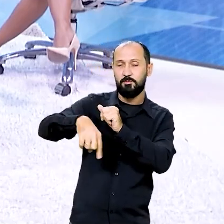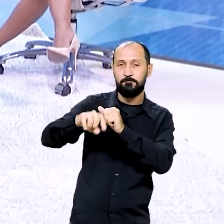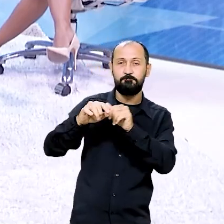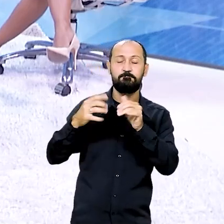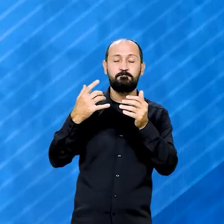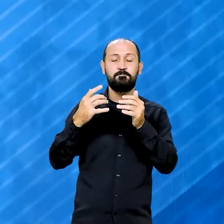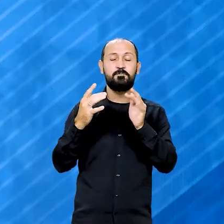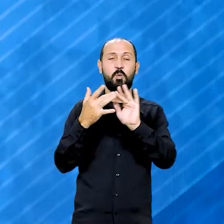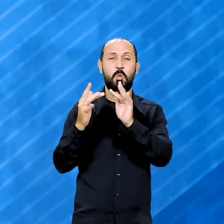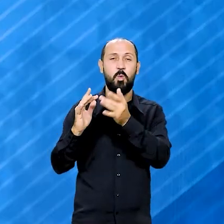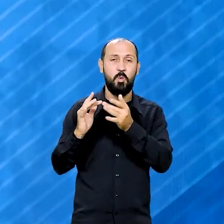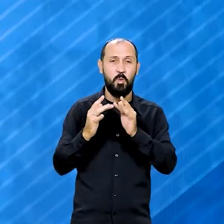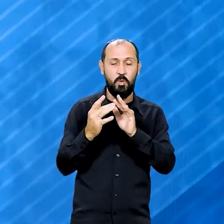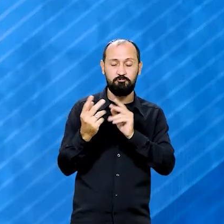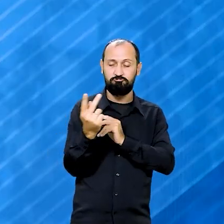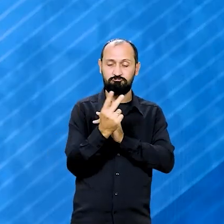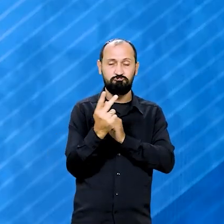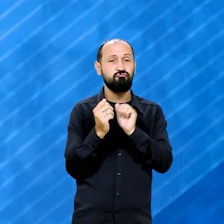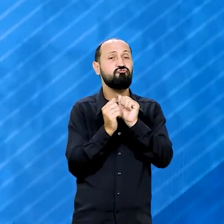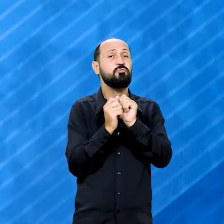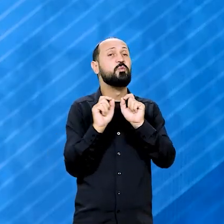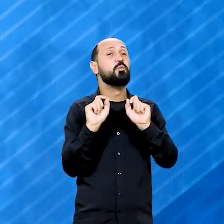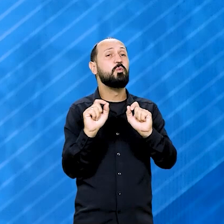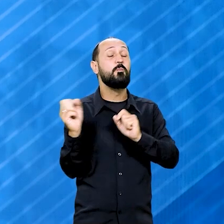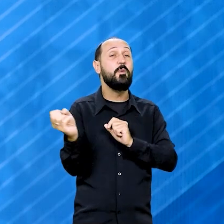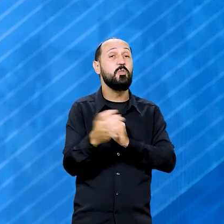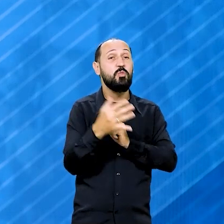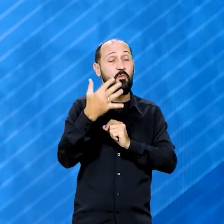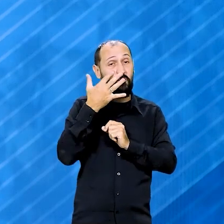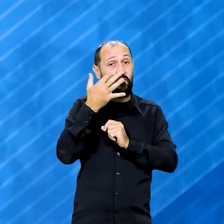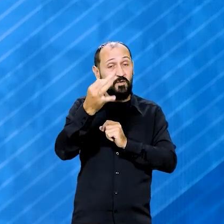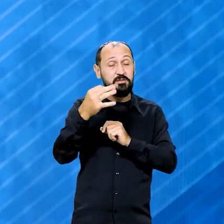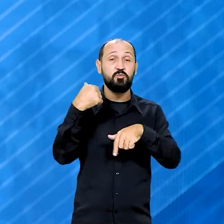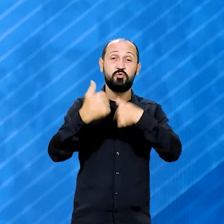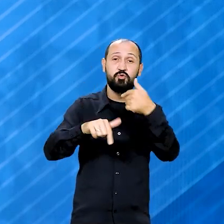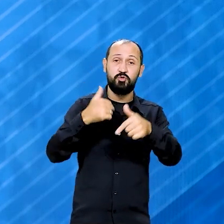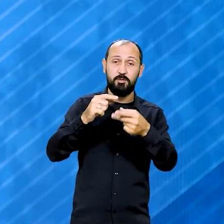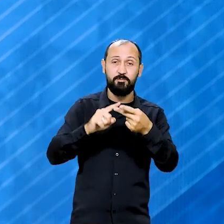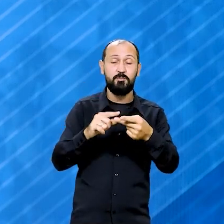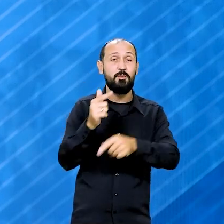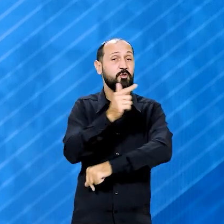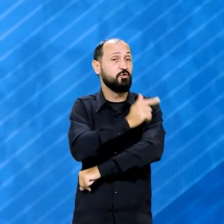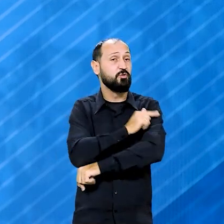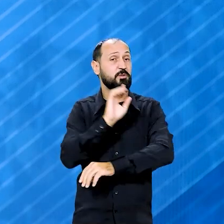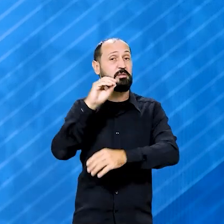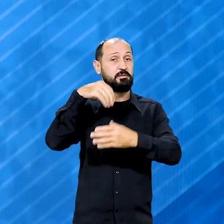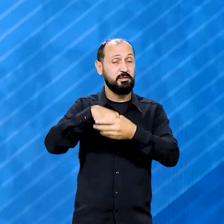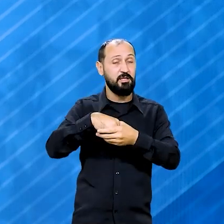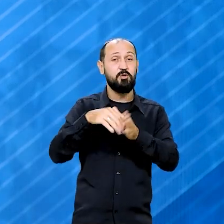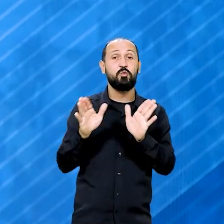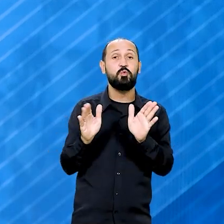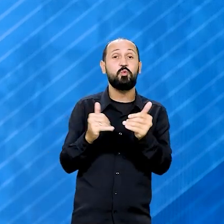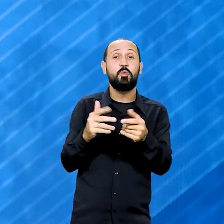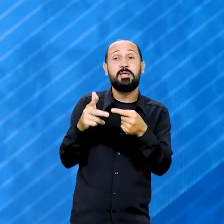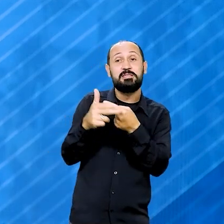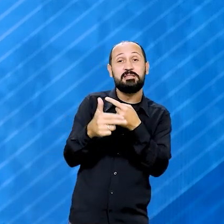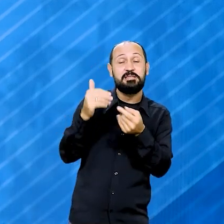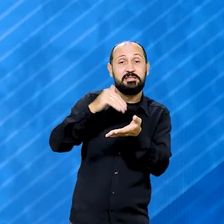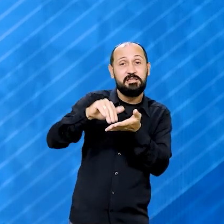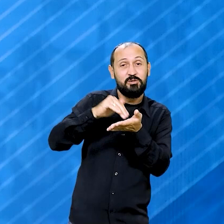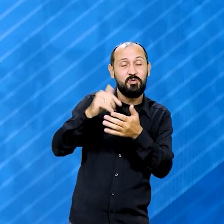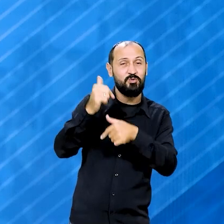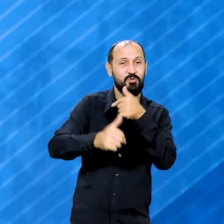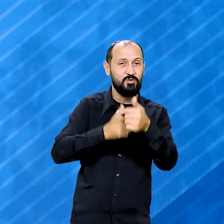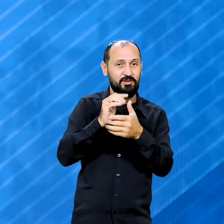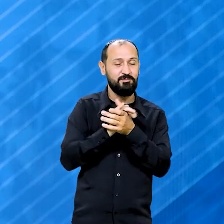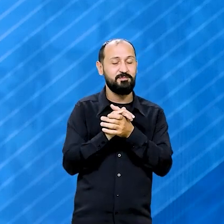para o mercado. E a gente aproxima esses dois. E com isso que a gente faz? Uma nova visão de mercado e uma nova gestão interna do escritório de